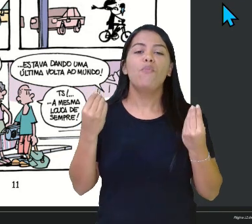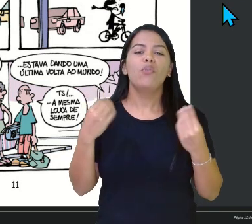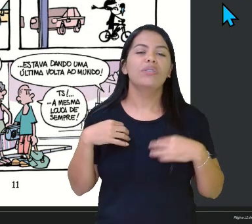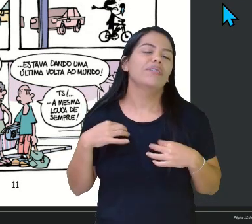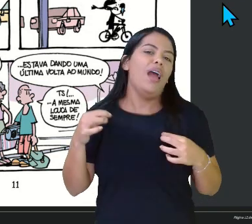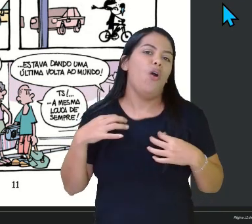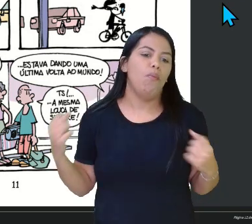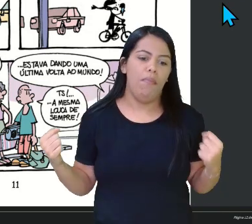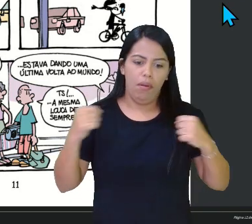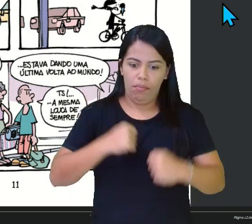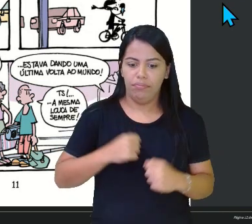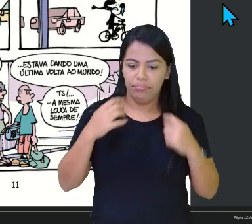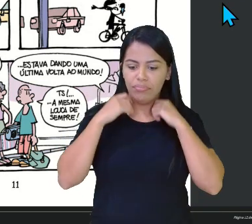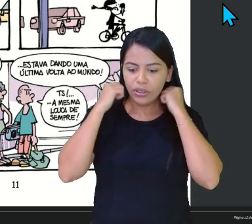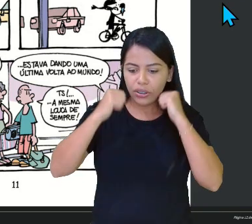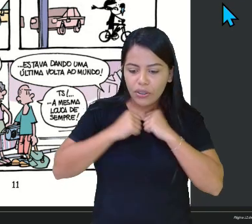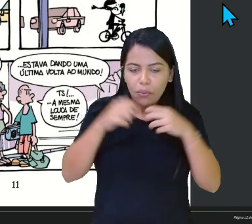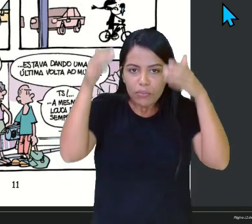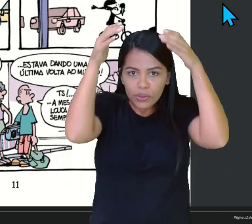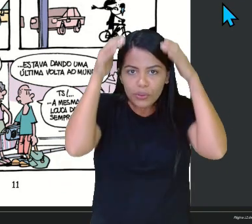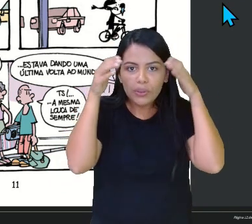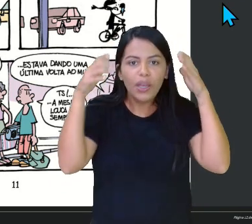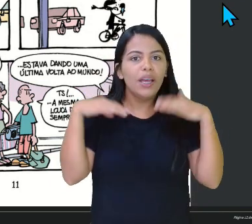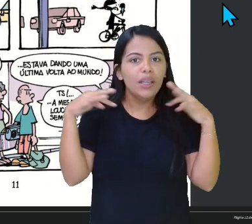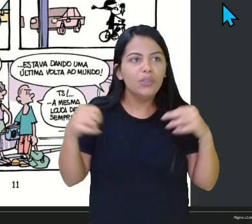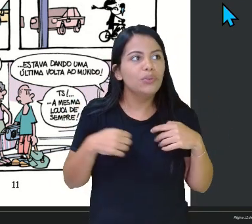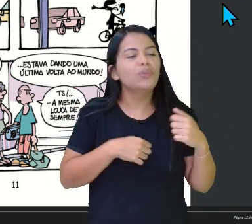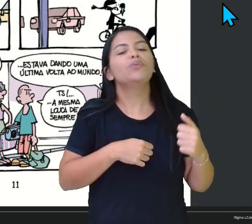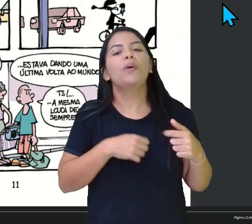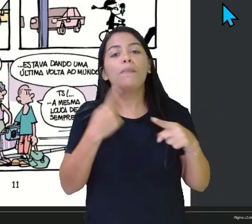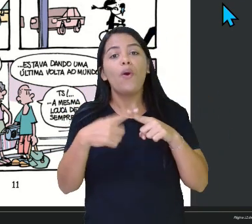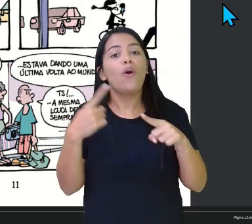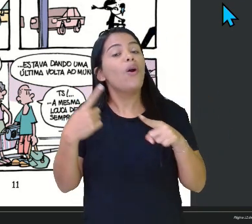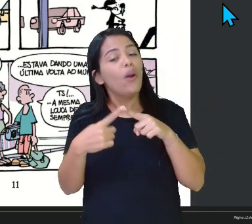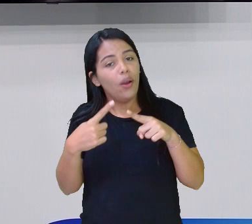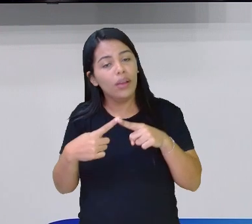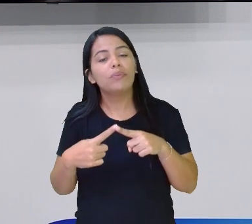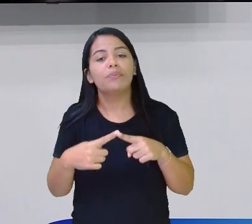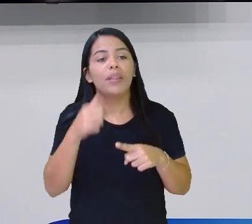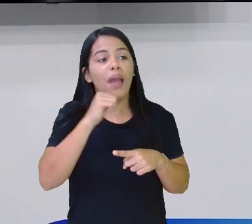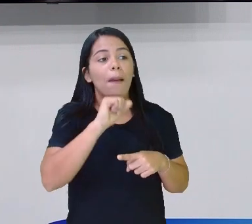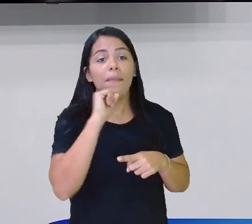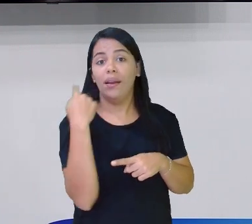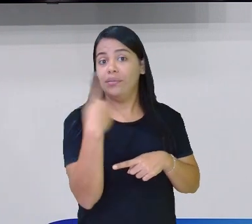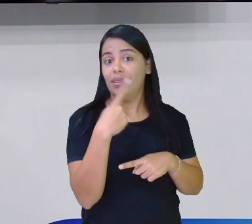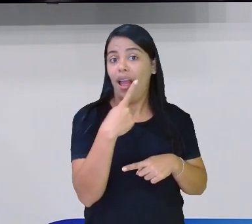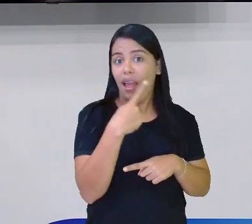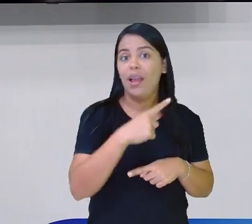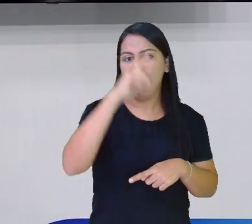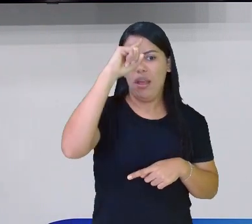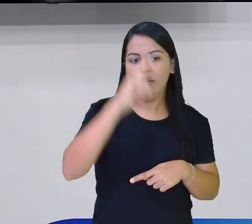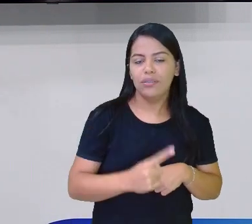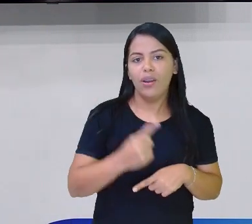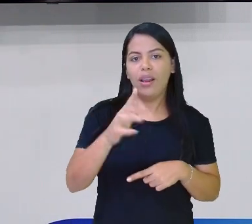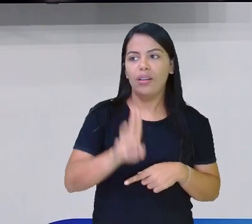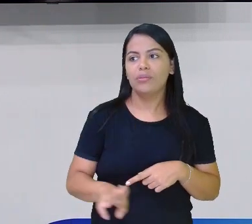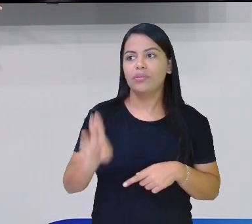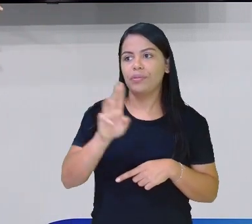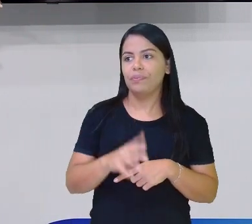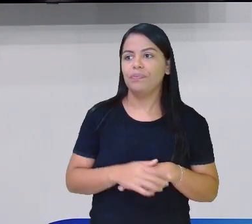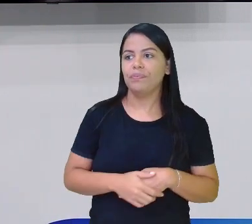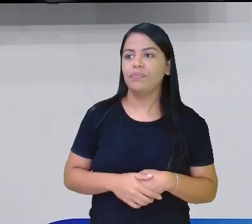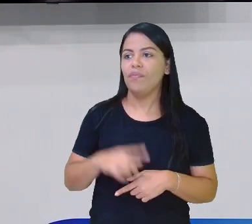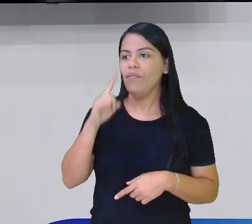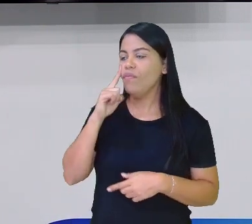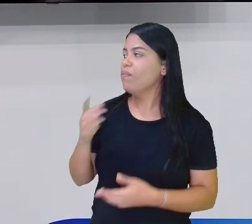sair, sem a mãe perceber, e a roupa ficou lá, montada. Parecia uma pessoa. O que essa tirinha trata? Estão vendo aqui, ó, a